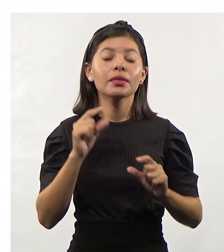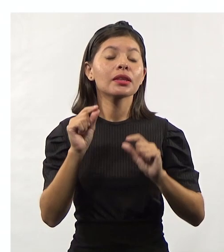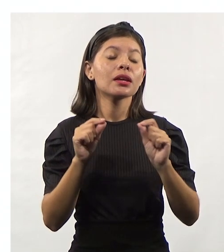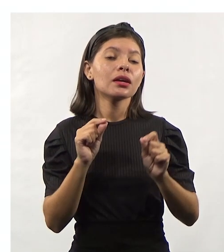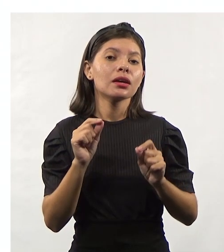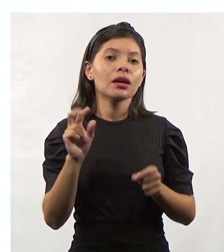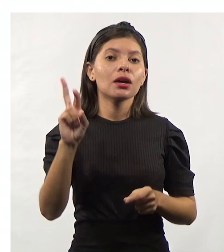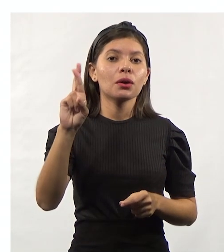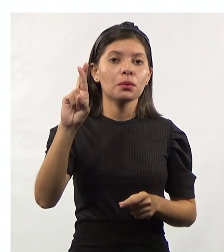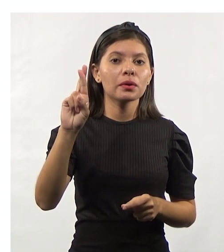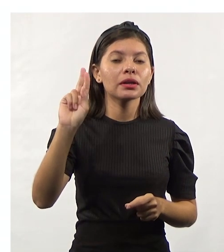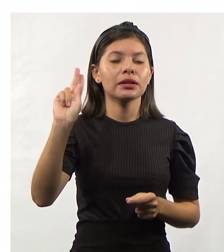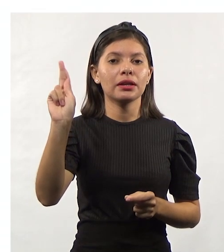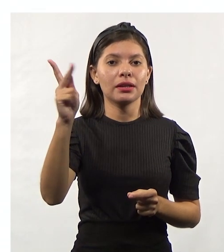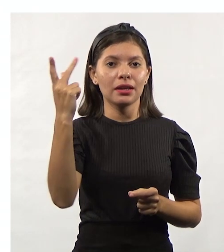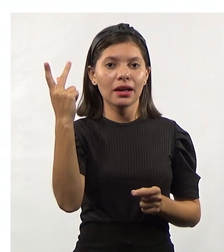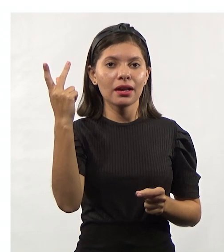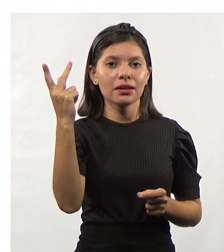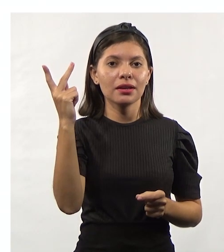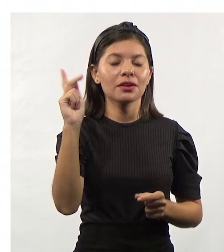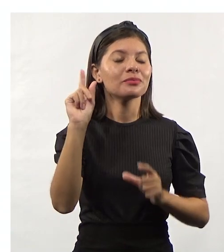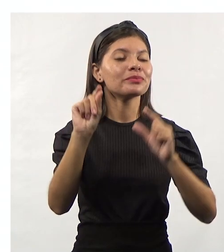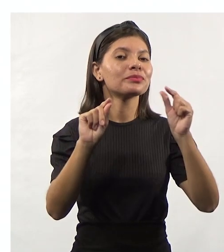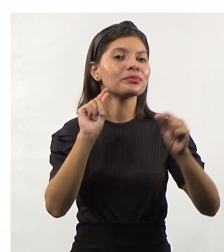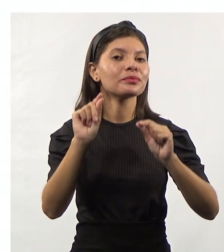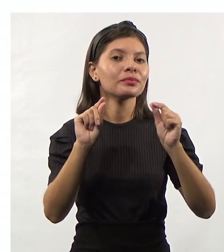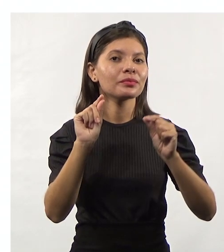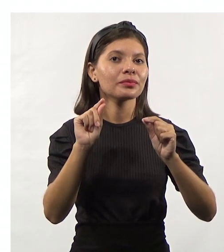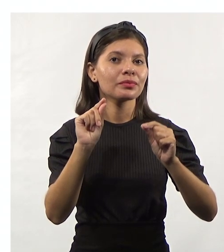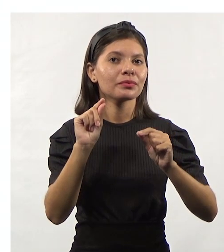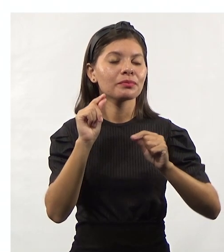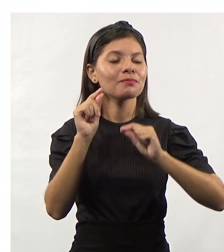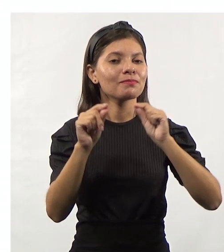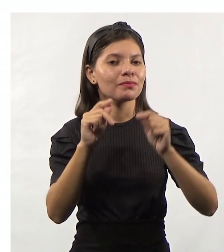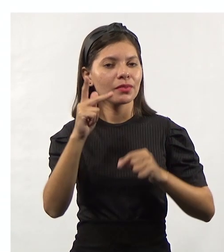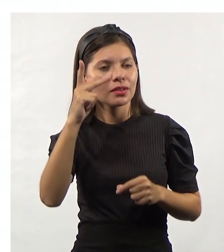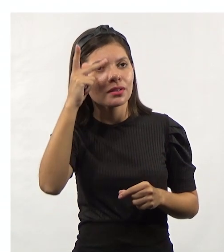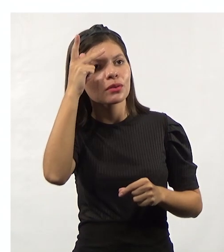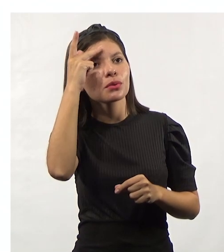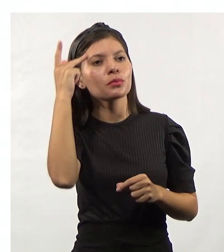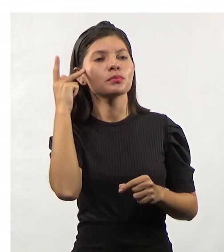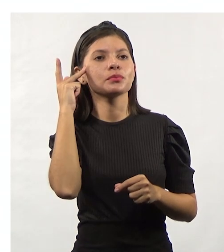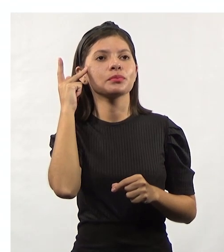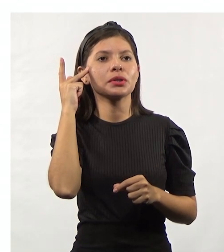O RH, a gente fala RH, a gente está falando em recursos humanos, né?